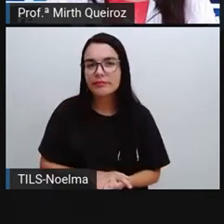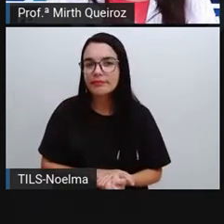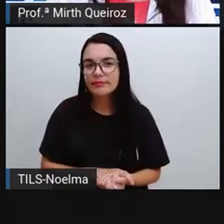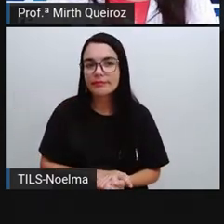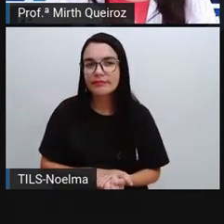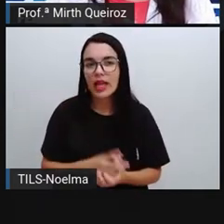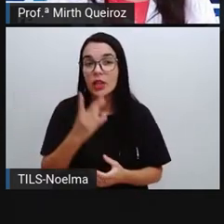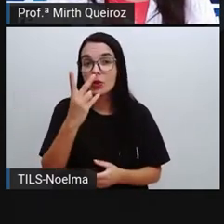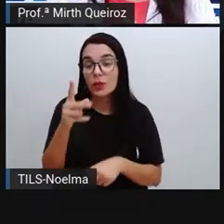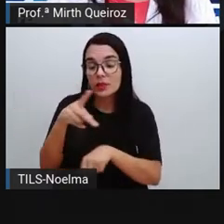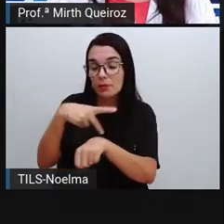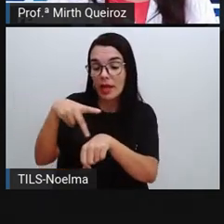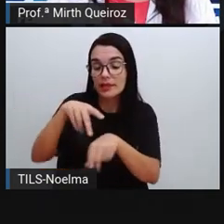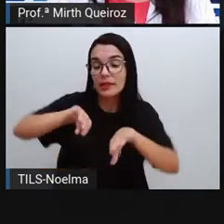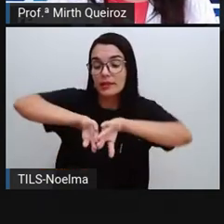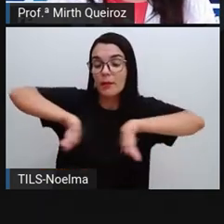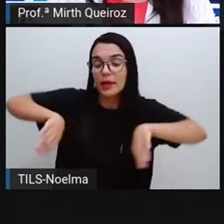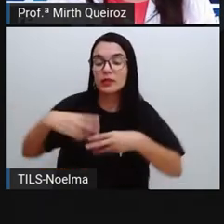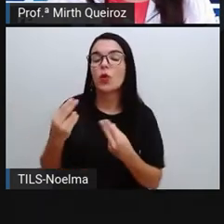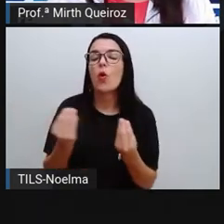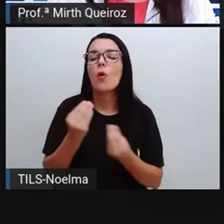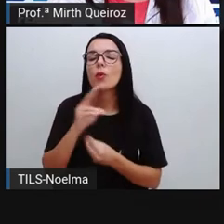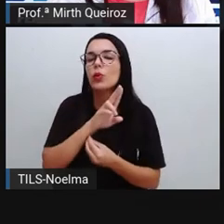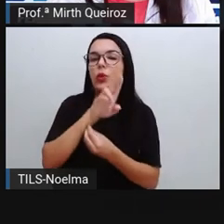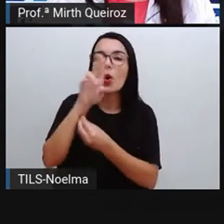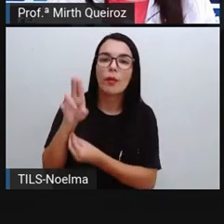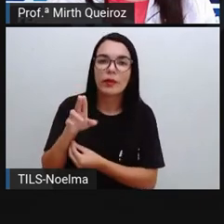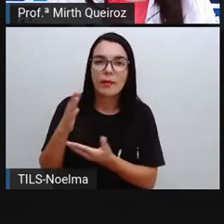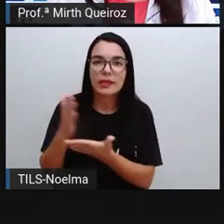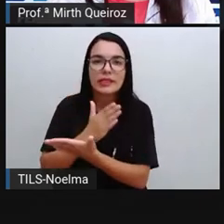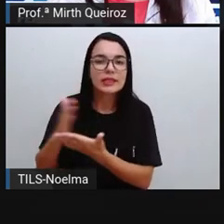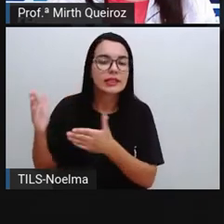seria essa faixa de terra? Como é que é chamado aí,